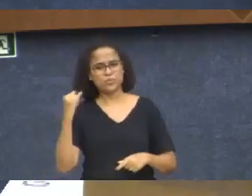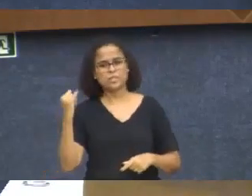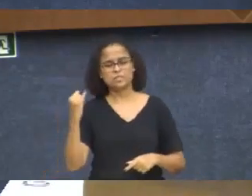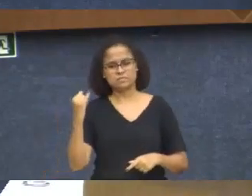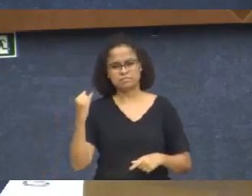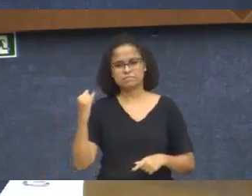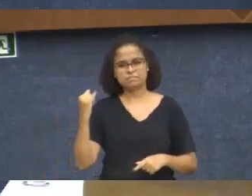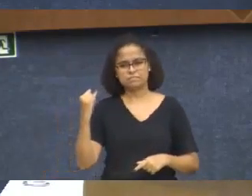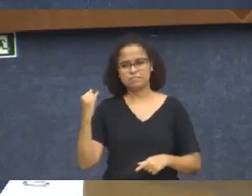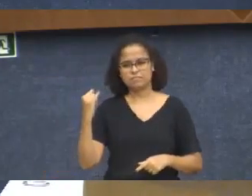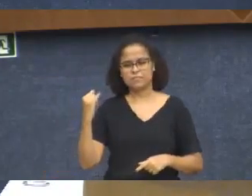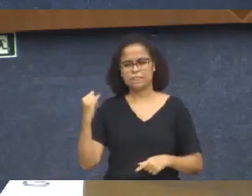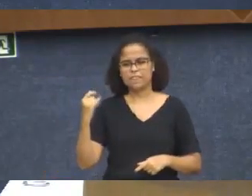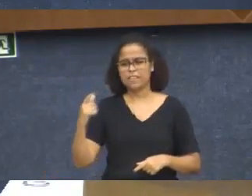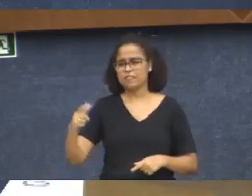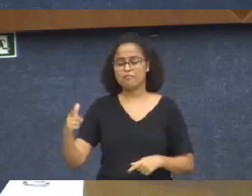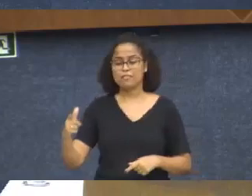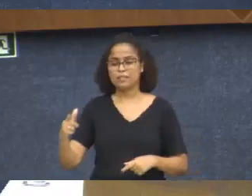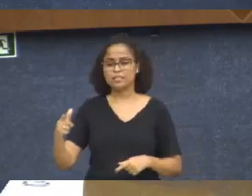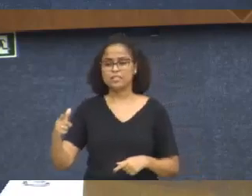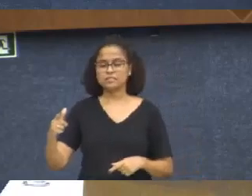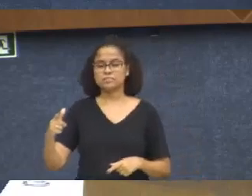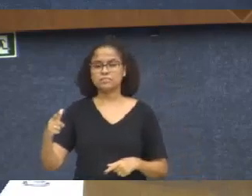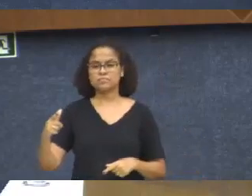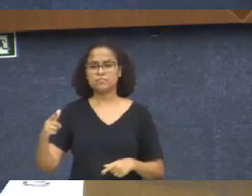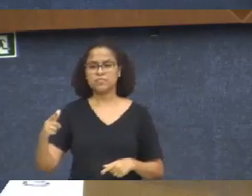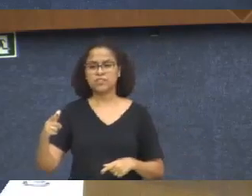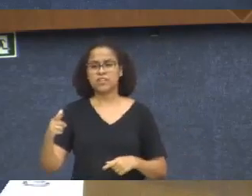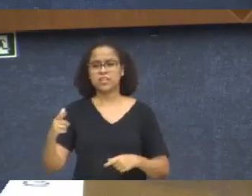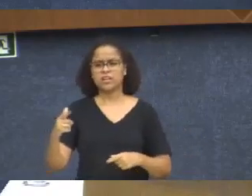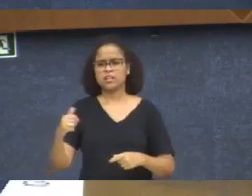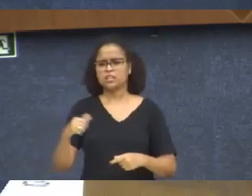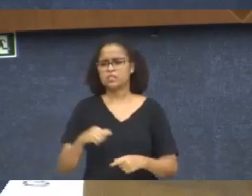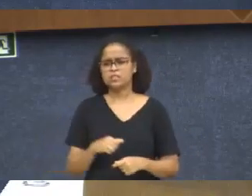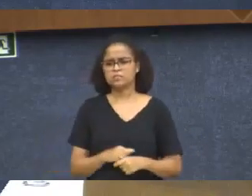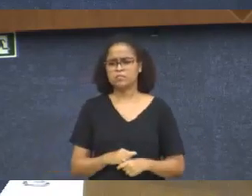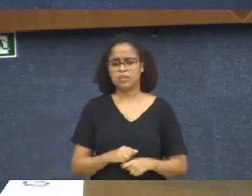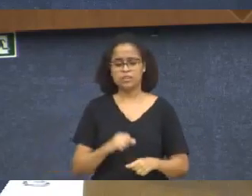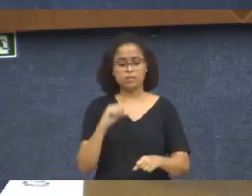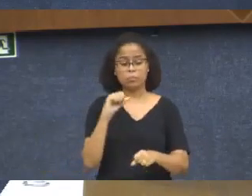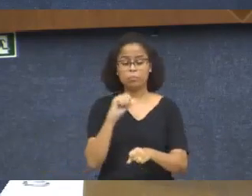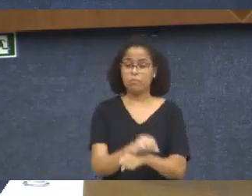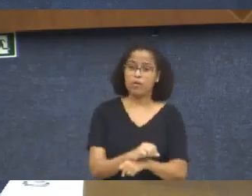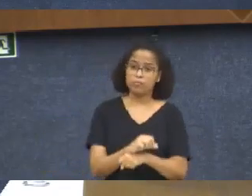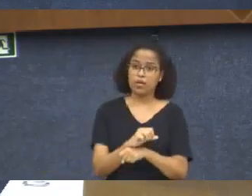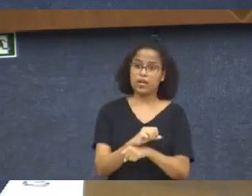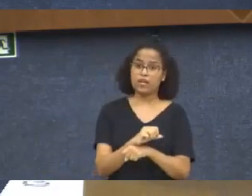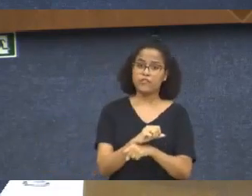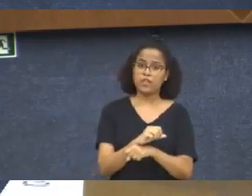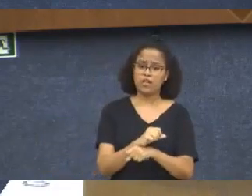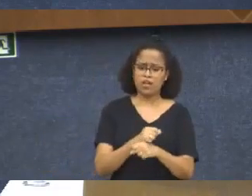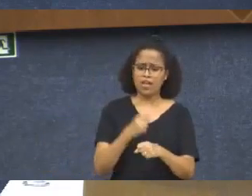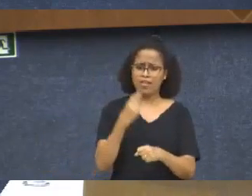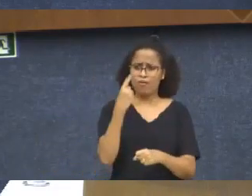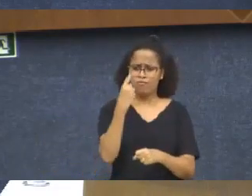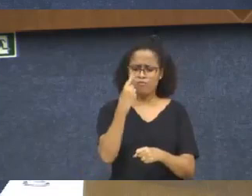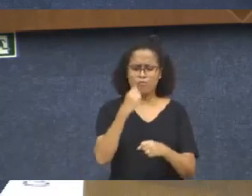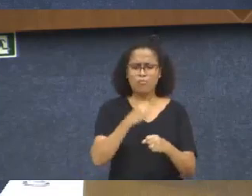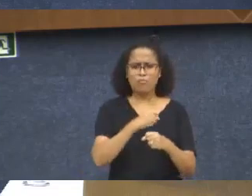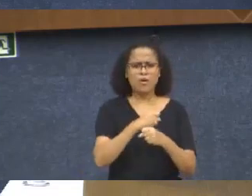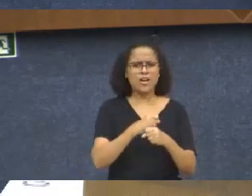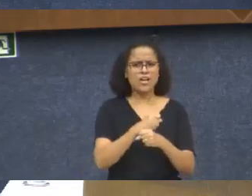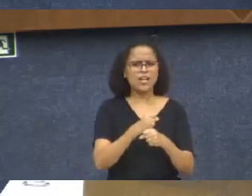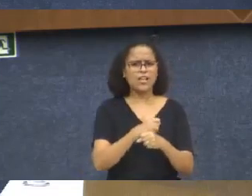não tivesse fixado multa? Aí é que eles estavam de braço cruzado, não era 3 meses, não. Era um ano todo. Isso é